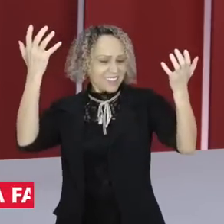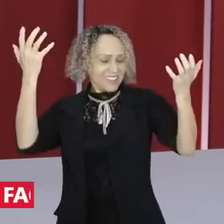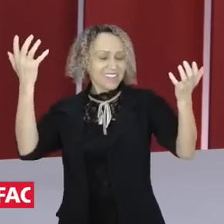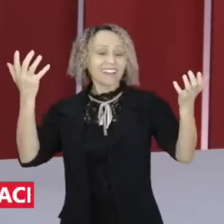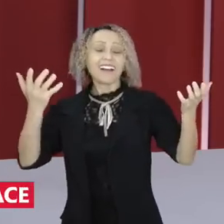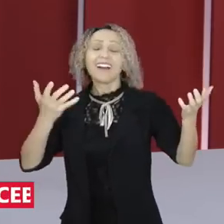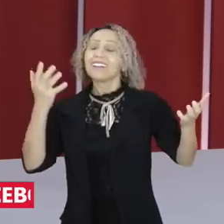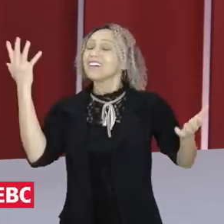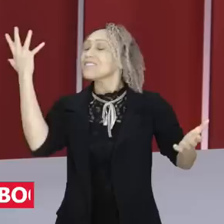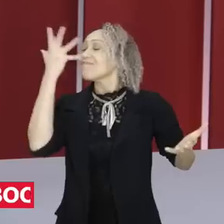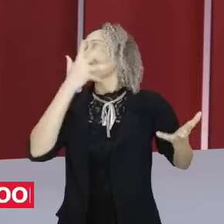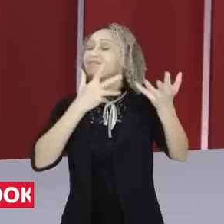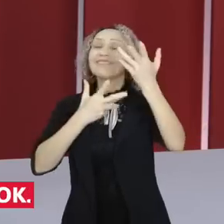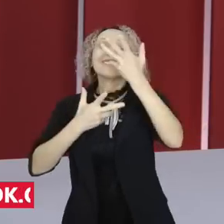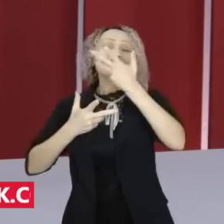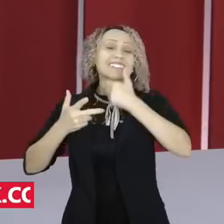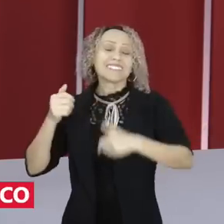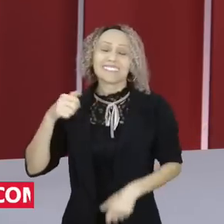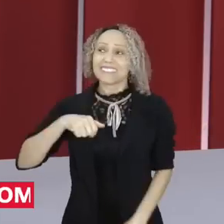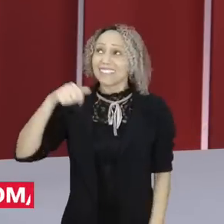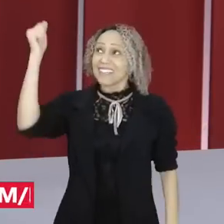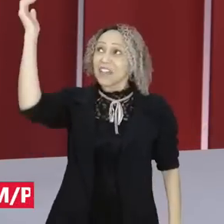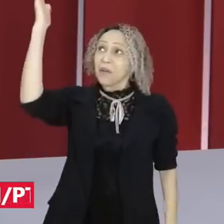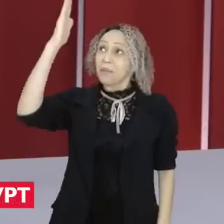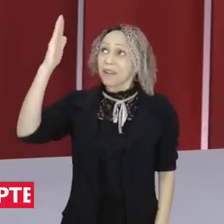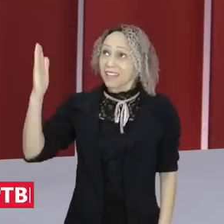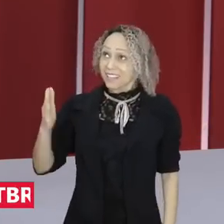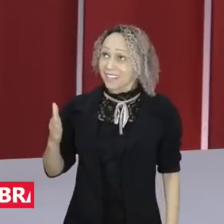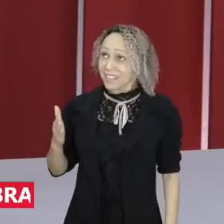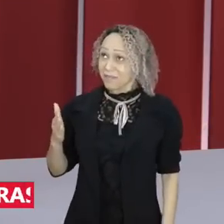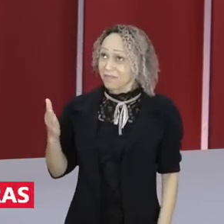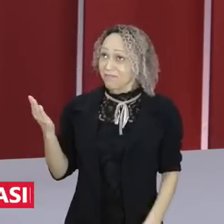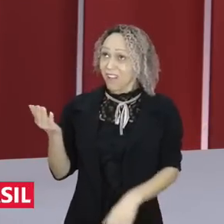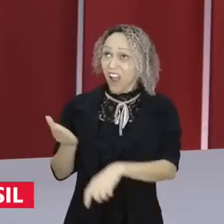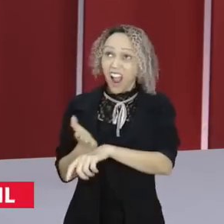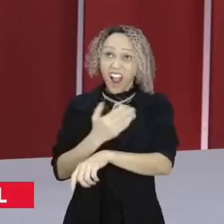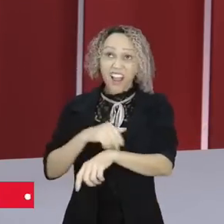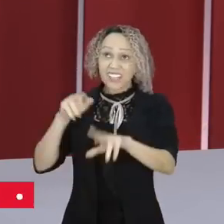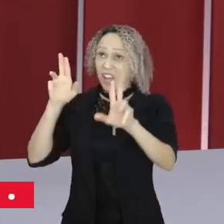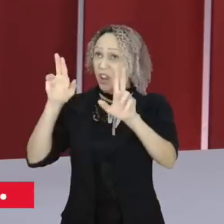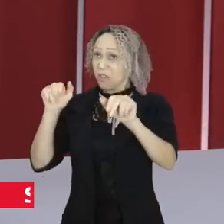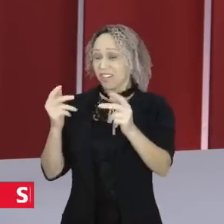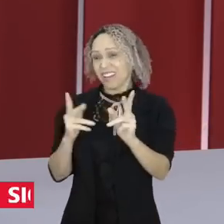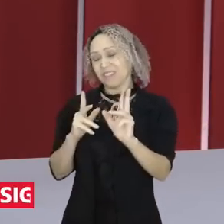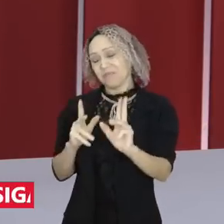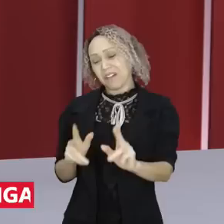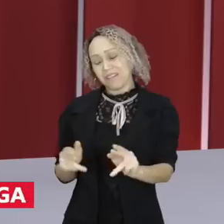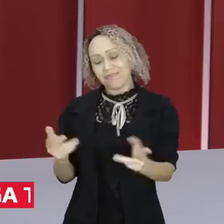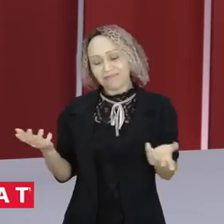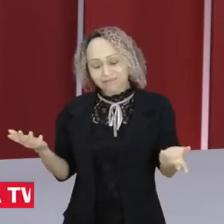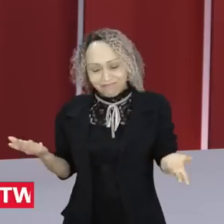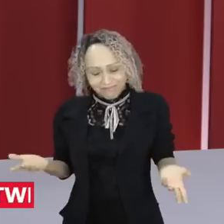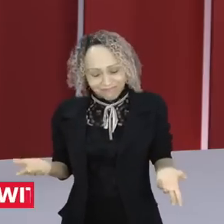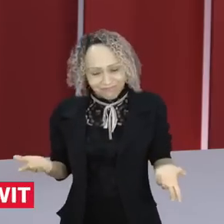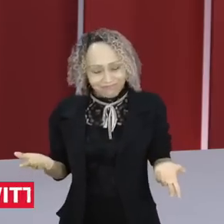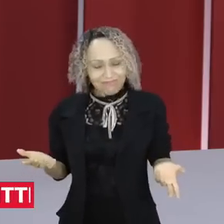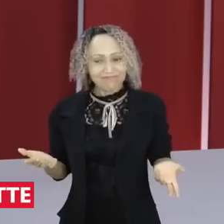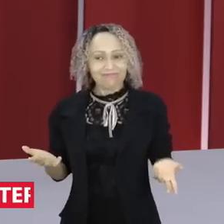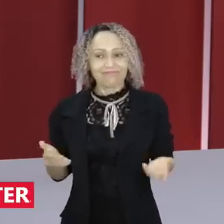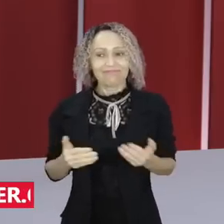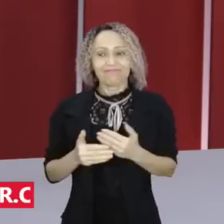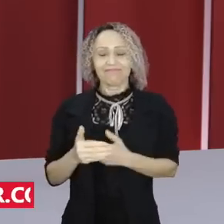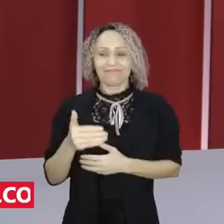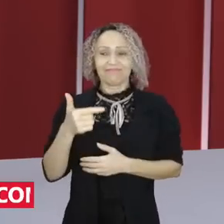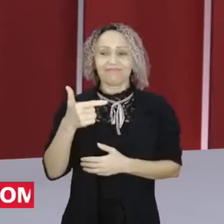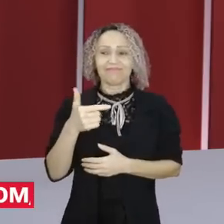mais bonita que esse país já viu, gente. Já pensou aquela esplanada em 1º de janeiro de 2023? Vai ser lindo demais.